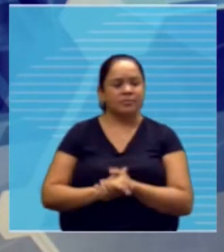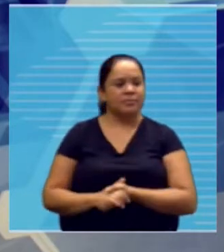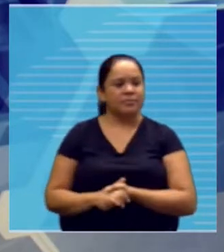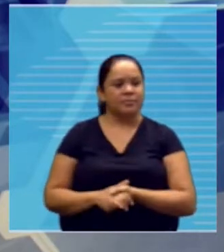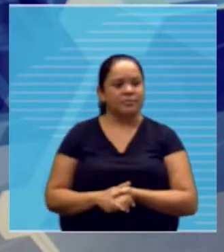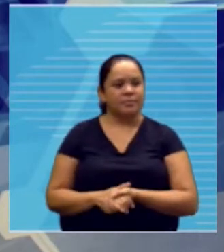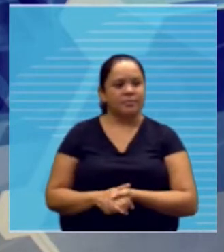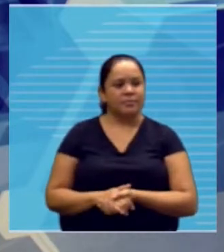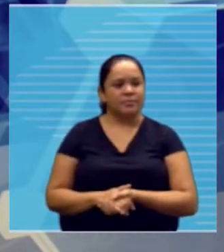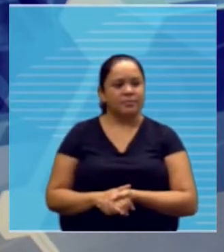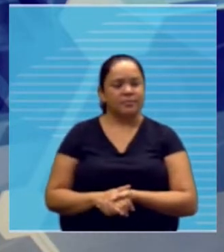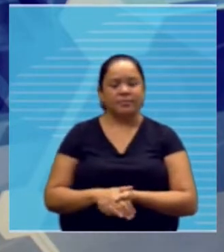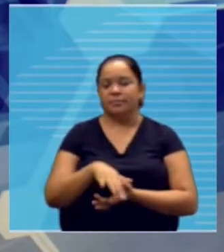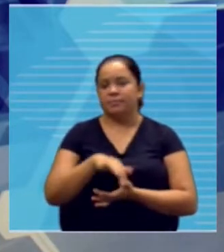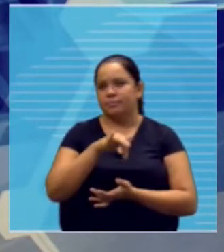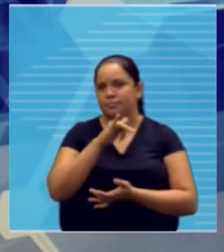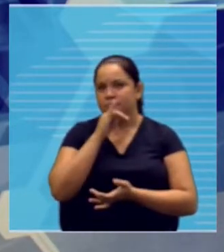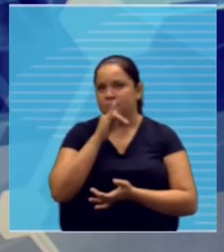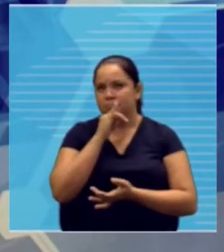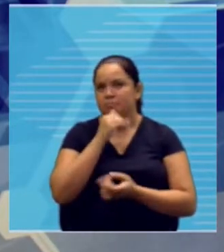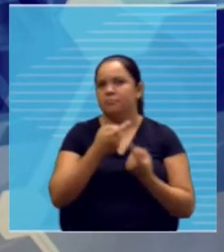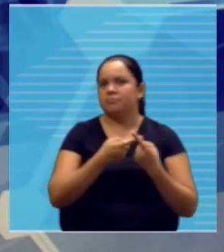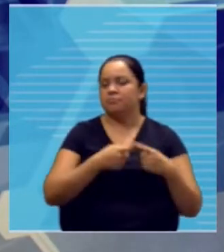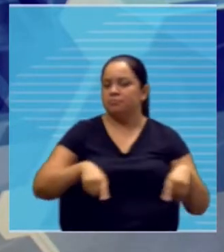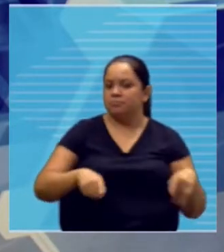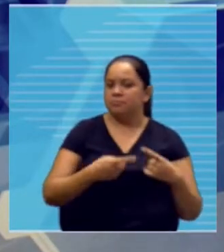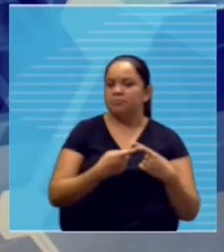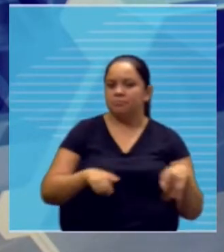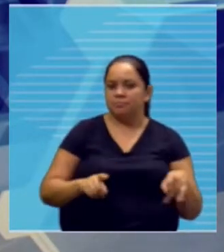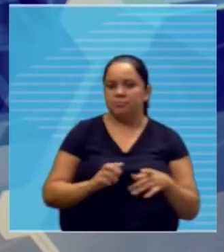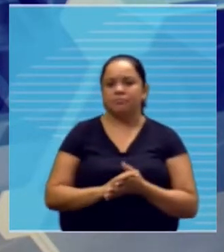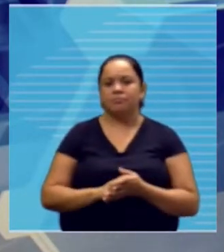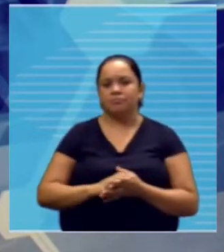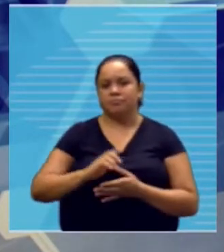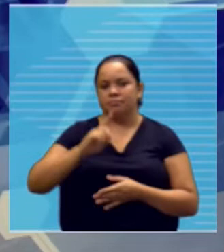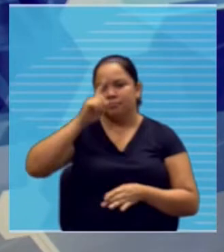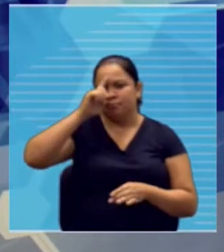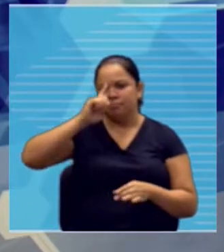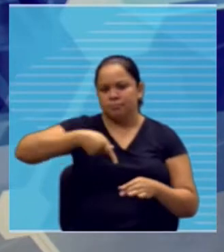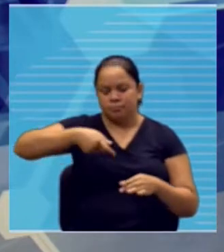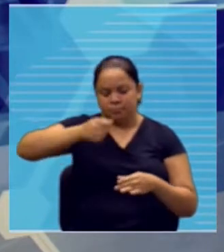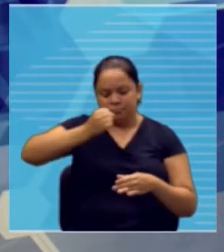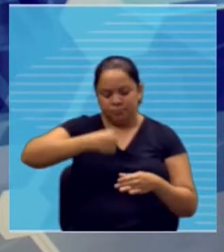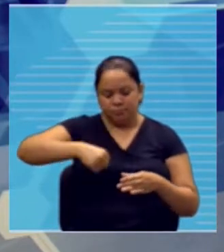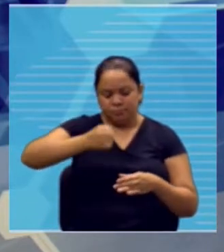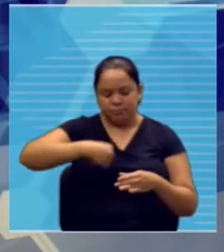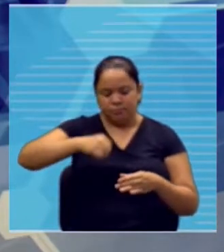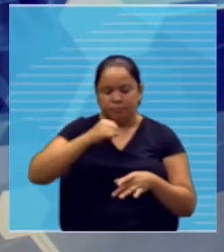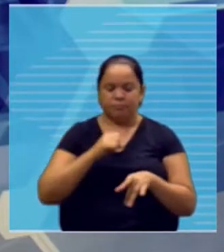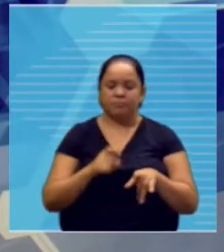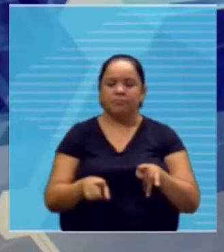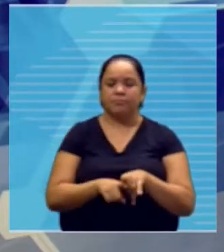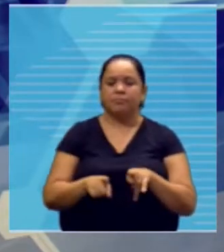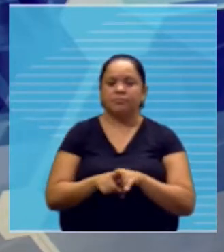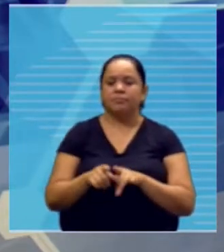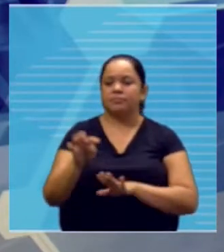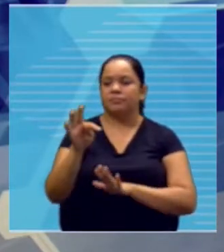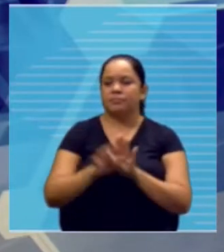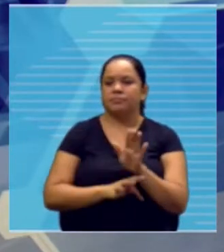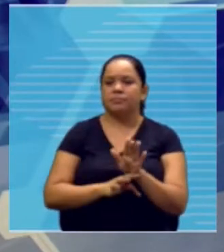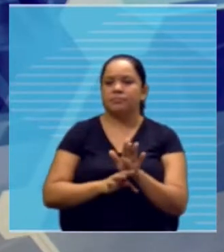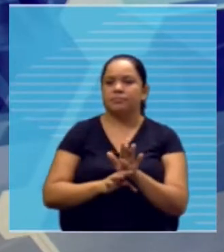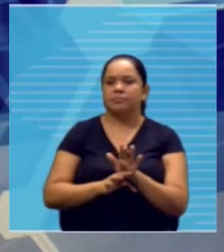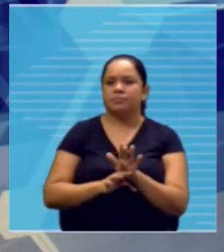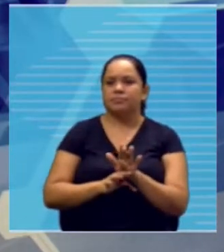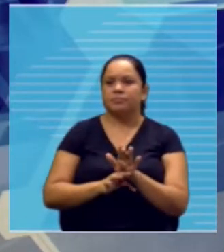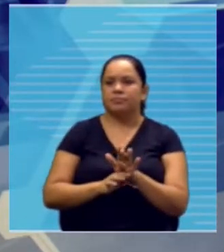a gente ficou de falar sobre músicas ficou de falar sobre receitas e textos jornalísticos aula passada o foco foi em